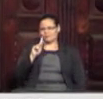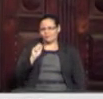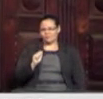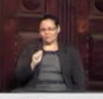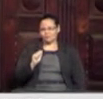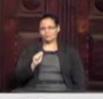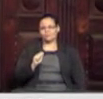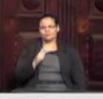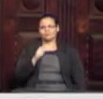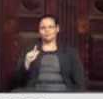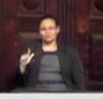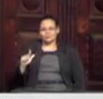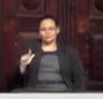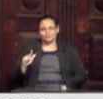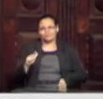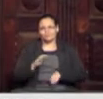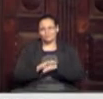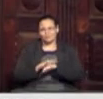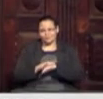sida